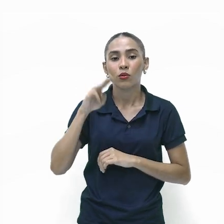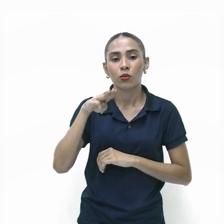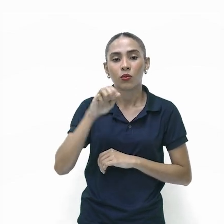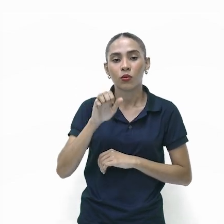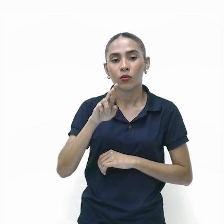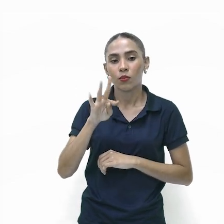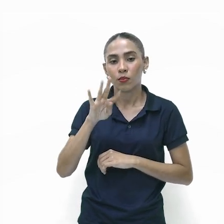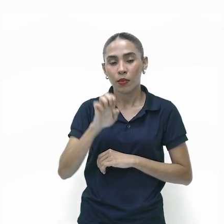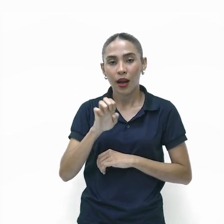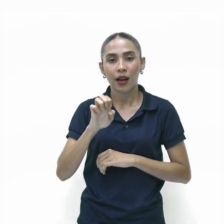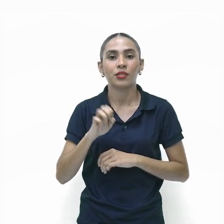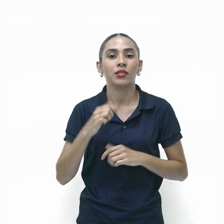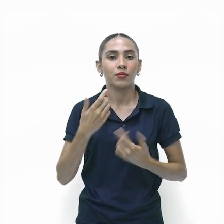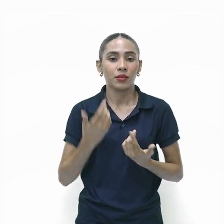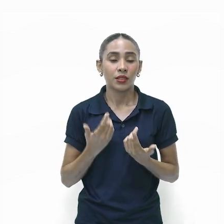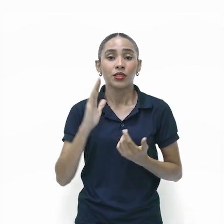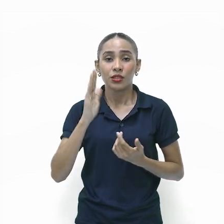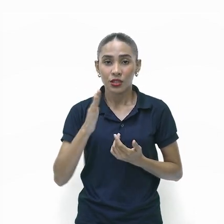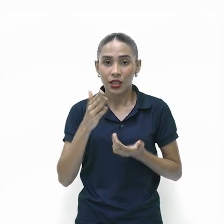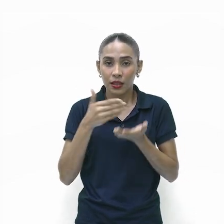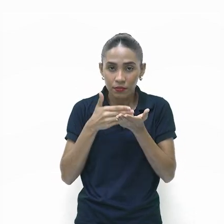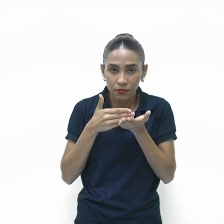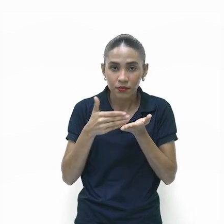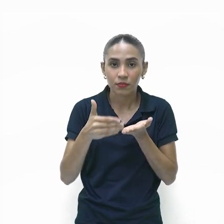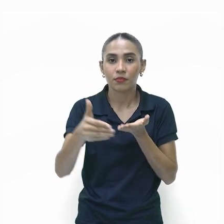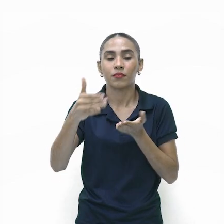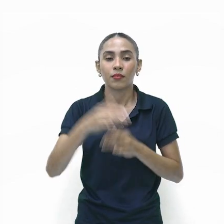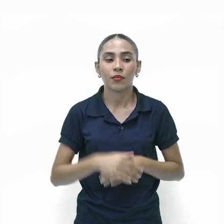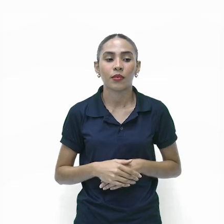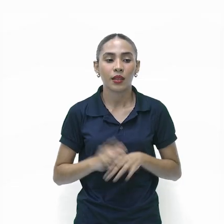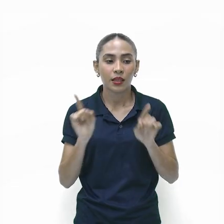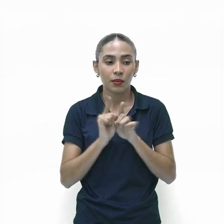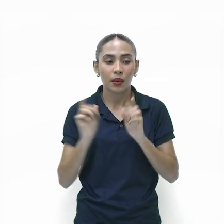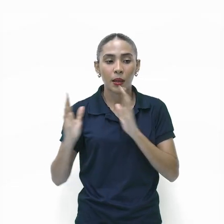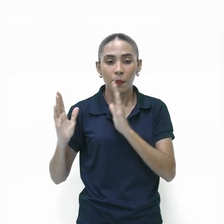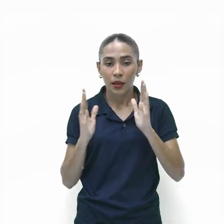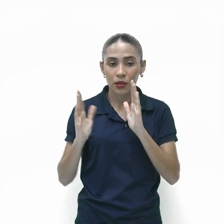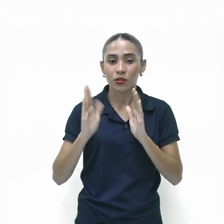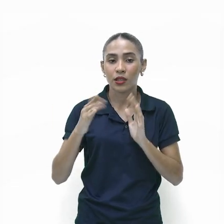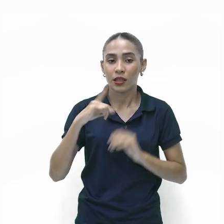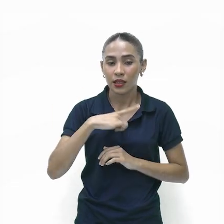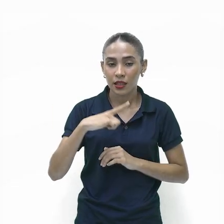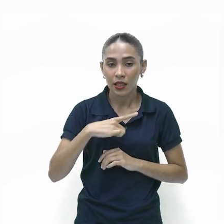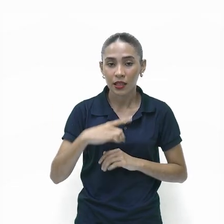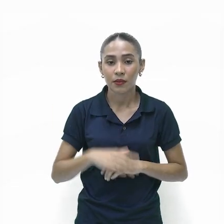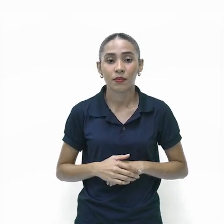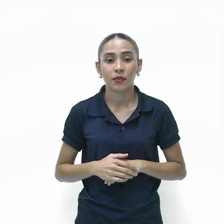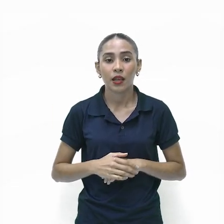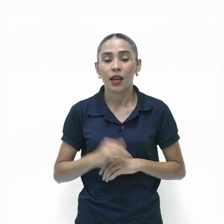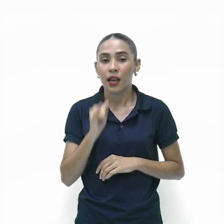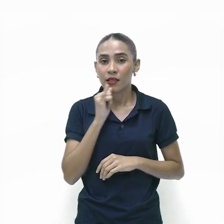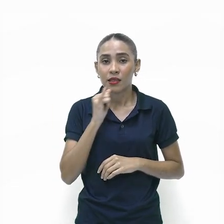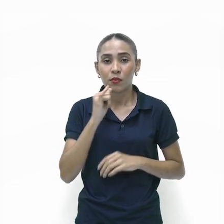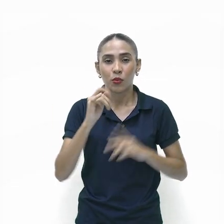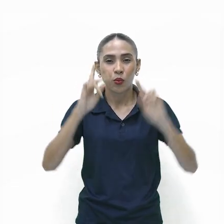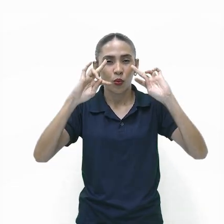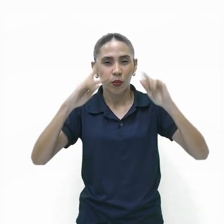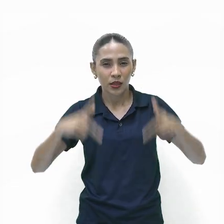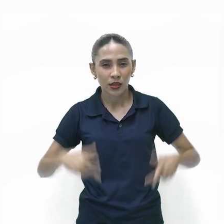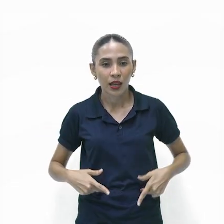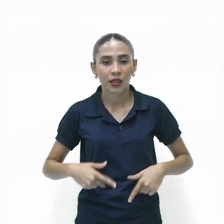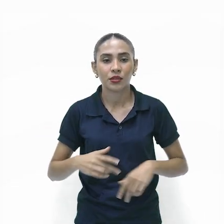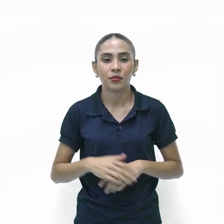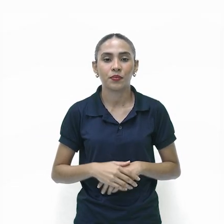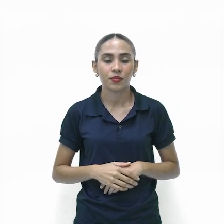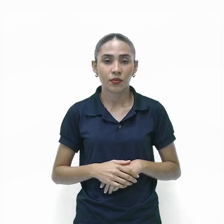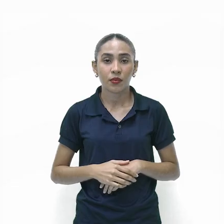chamada Marte, né? Missão Marte, que ela já está em andamento. Nós temos aí planos futuros, quando eu digo nós, é a humanidade,